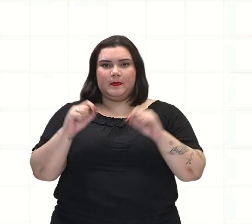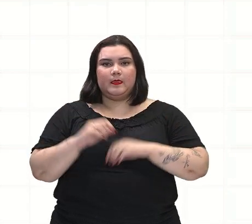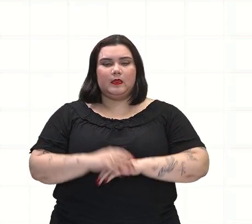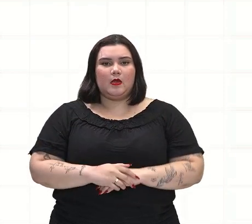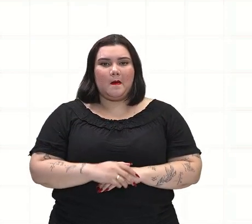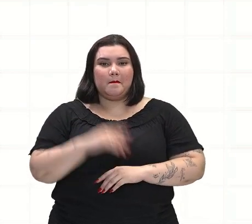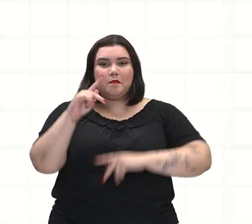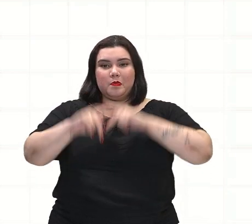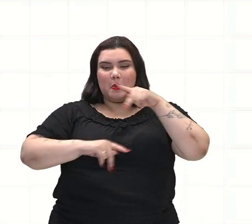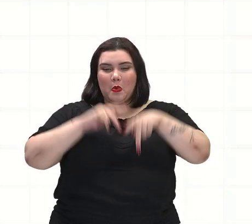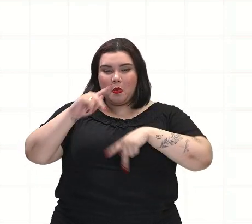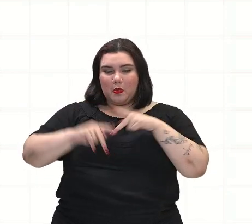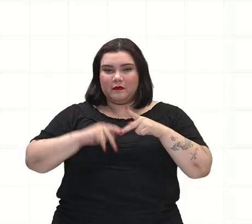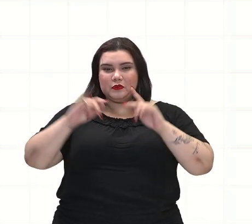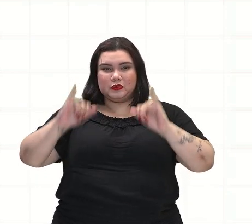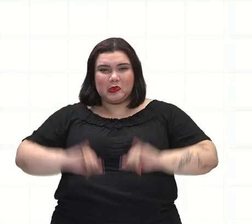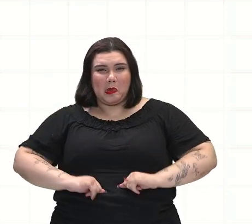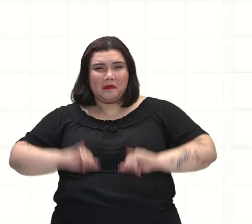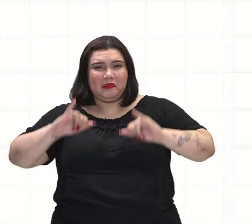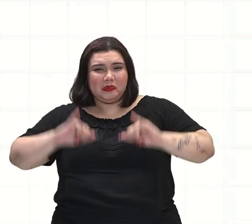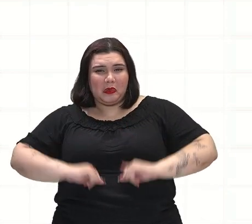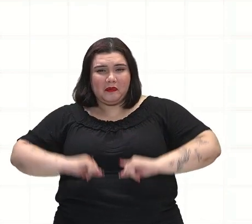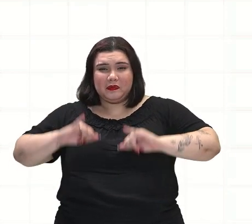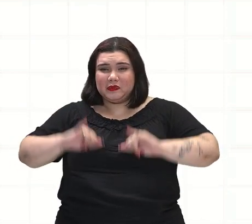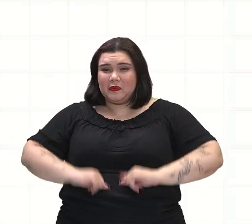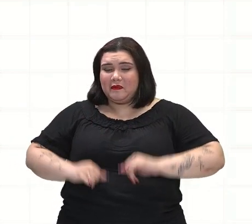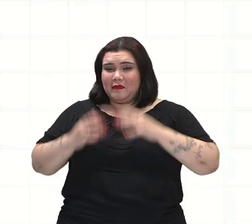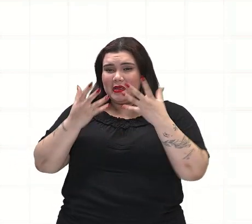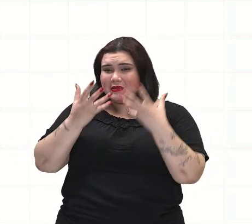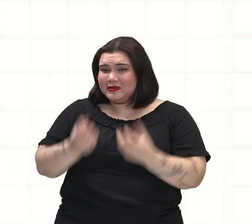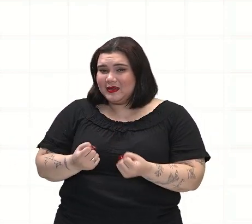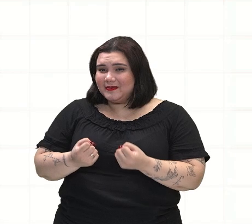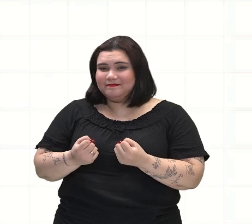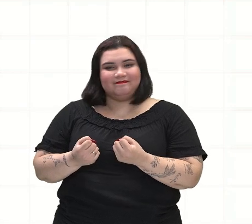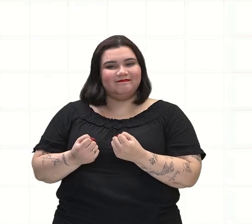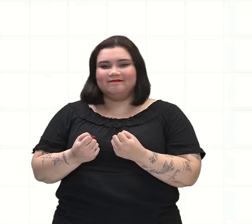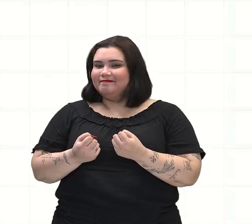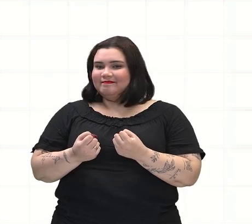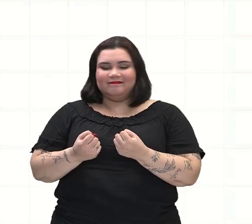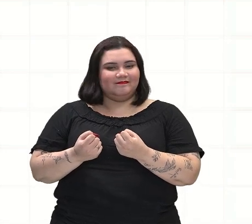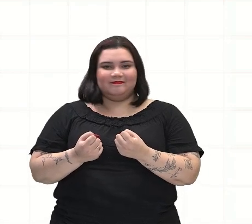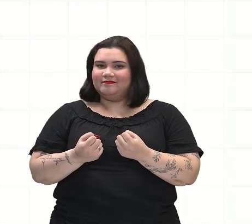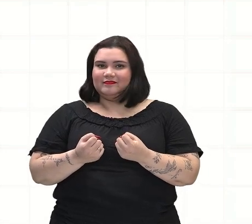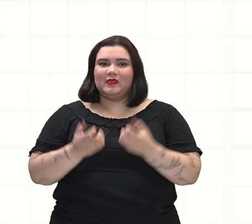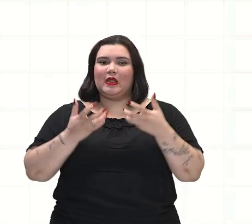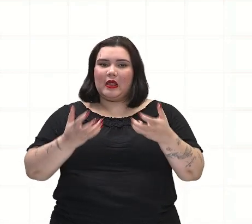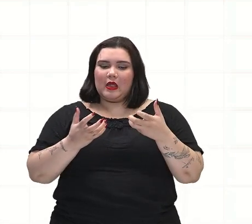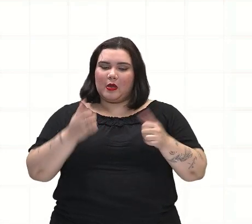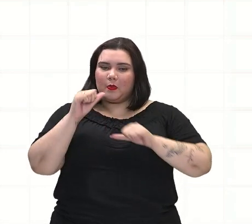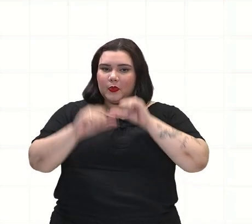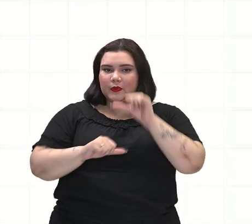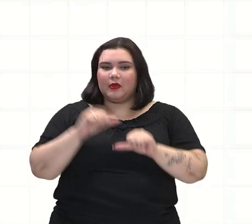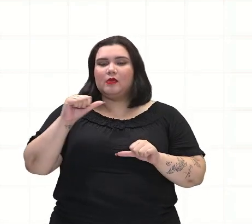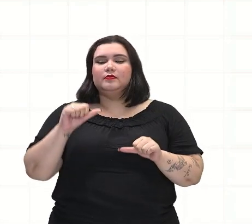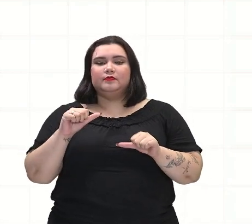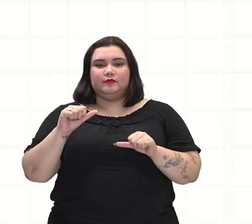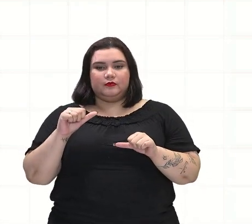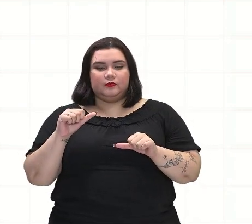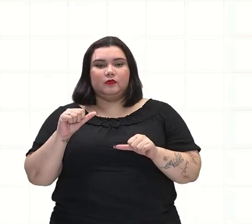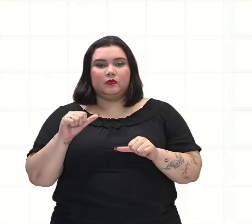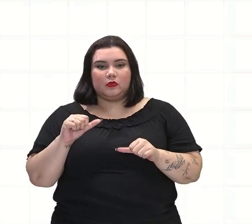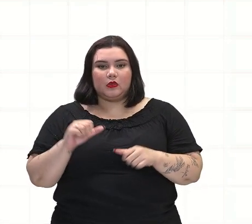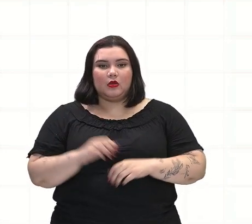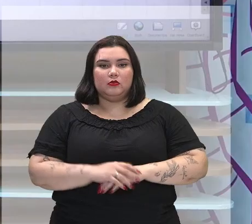aguenta ser tão explorado, né? Trabalhar de modo na qual,